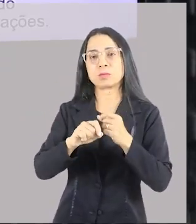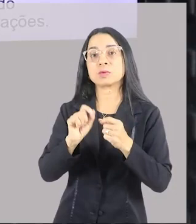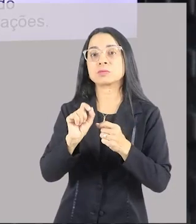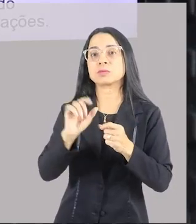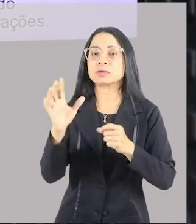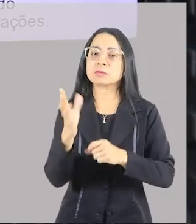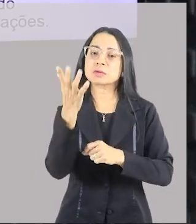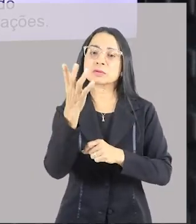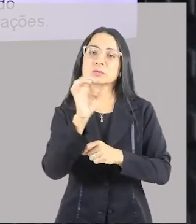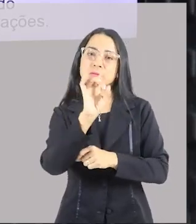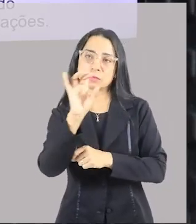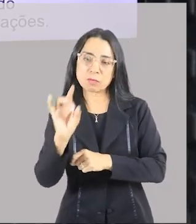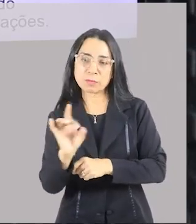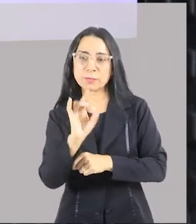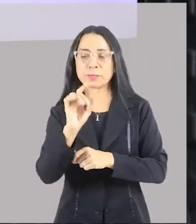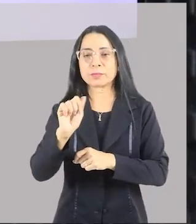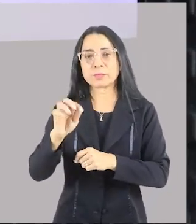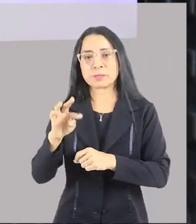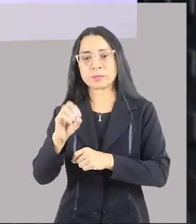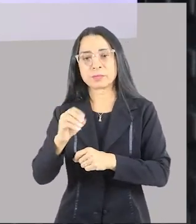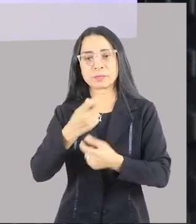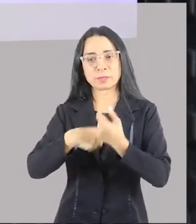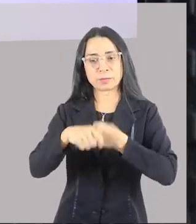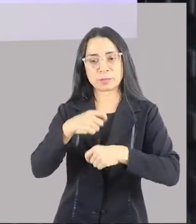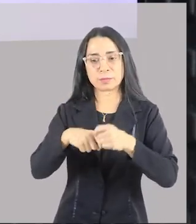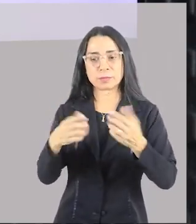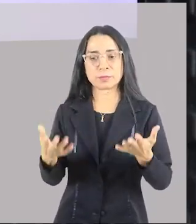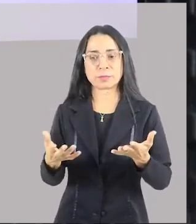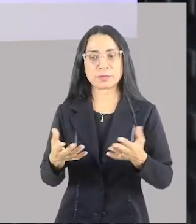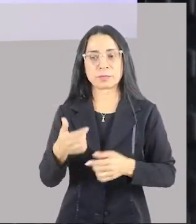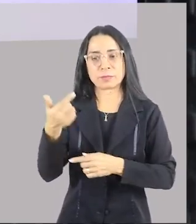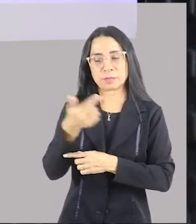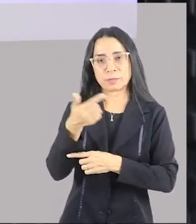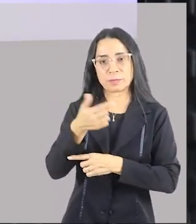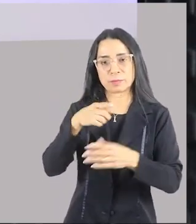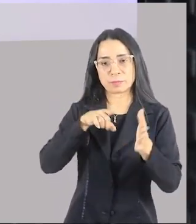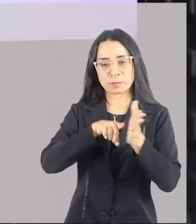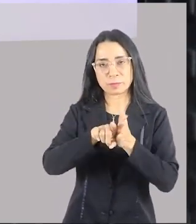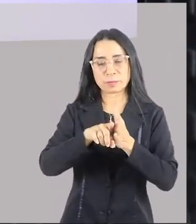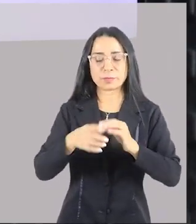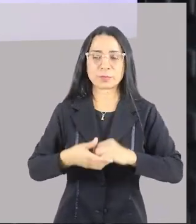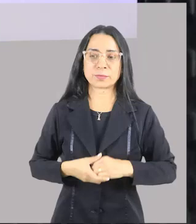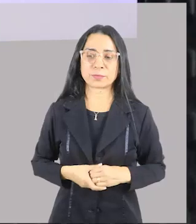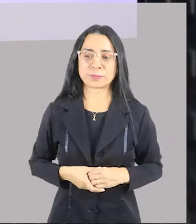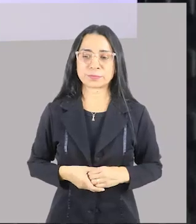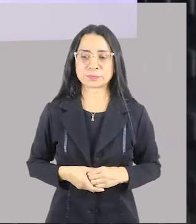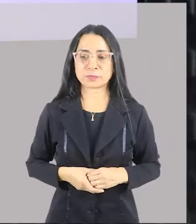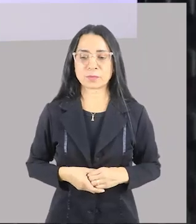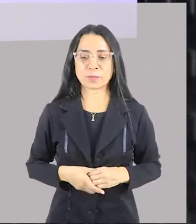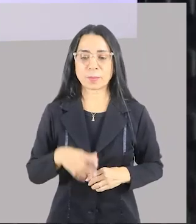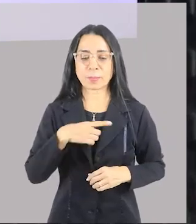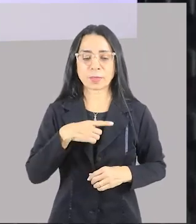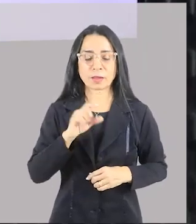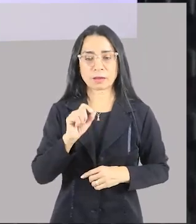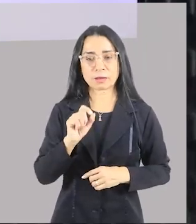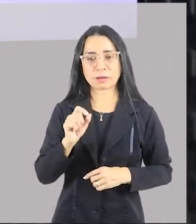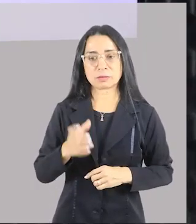em cada ato administrativo. Uma segunda questão para fecharmos o raciocínio na aula de hoje nós